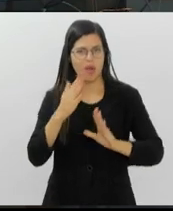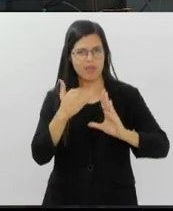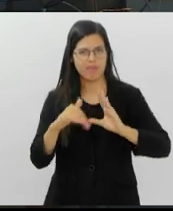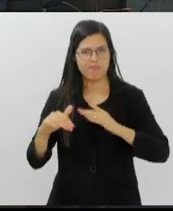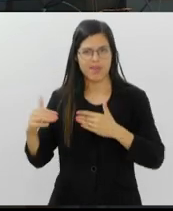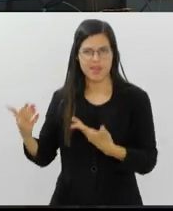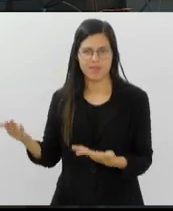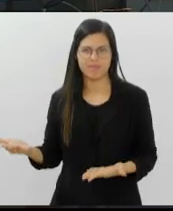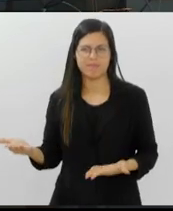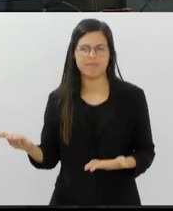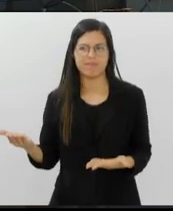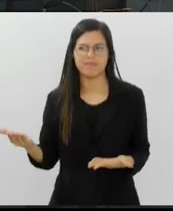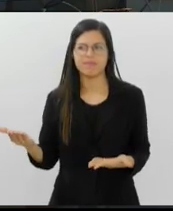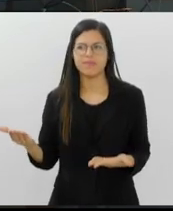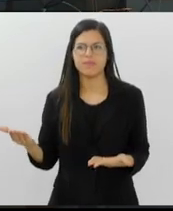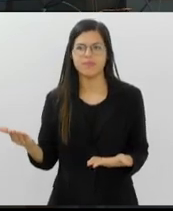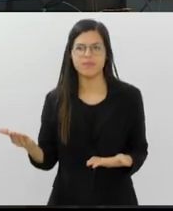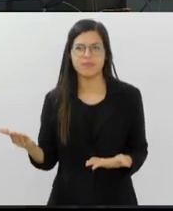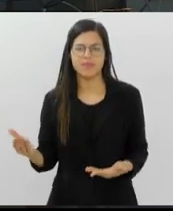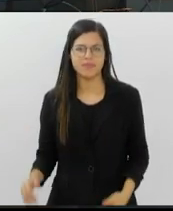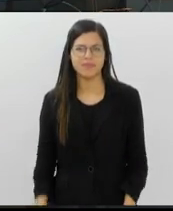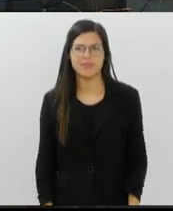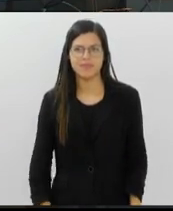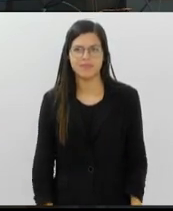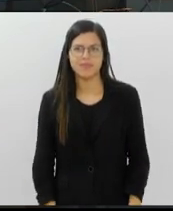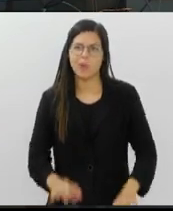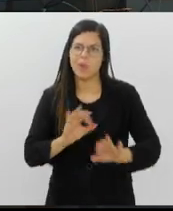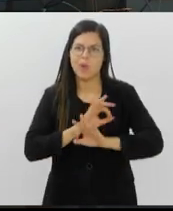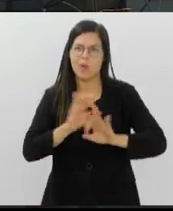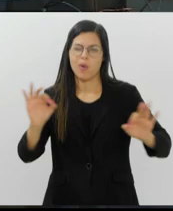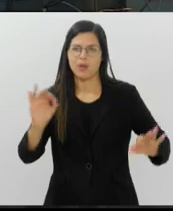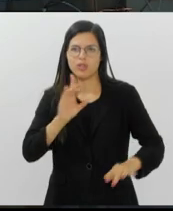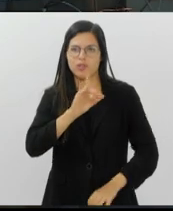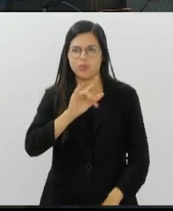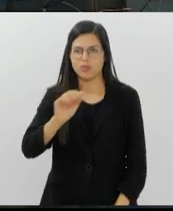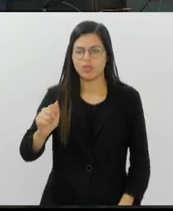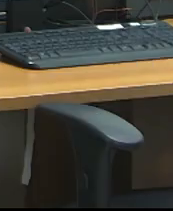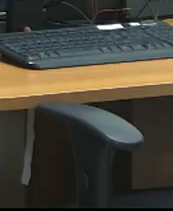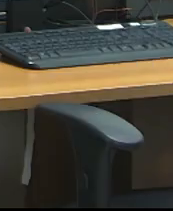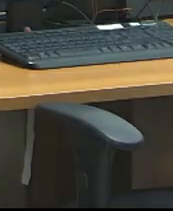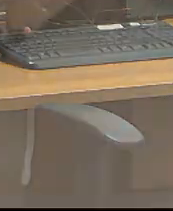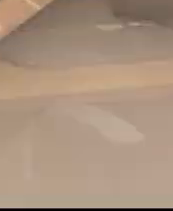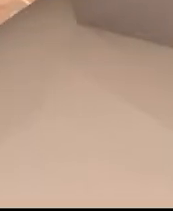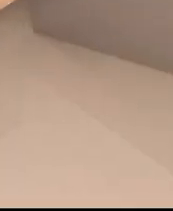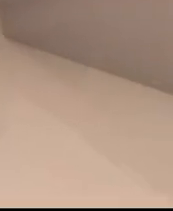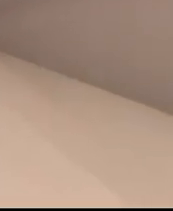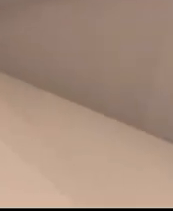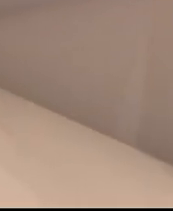tvalerj@alerj.rj.gov.br. Um ótimo dia para você e até amanhã!